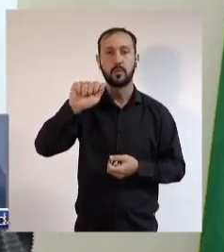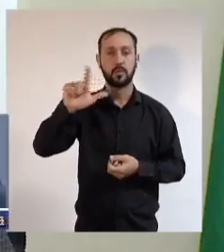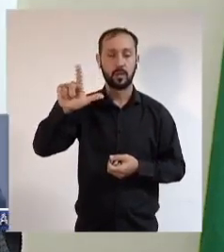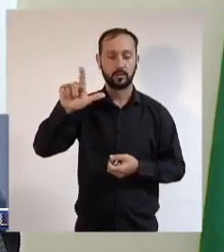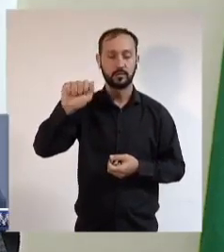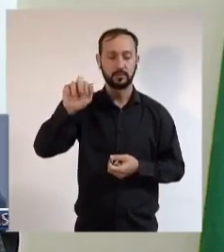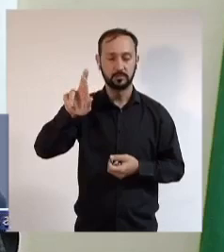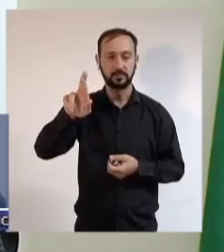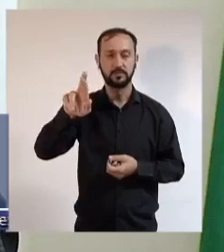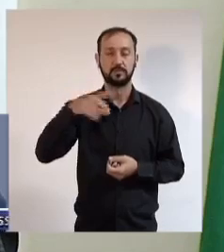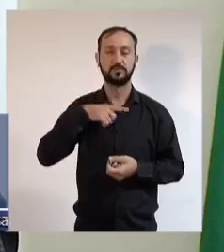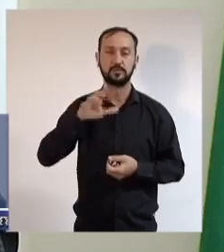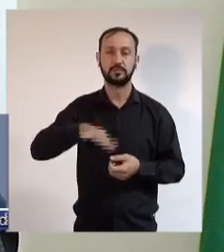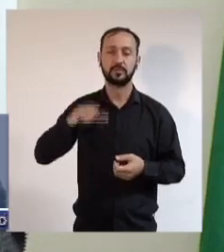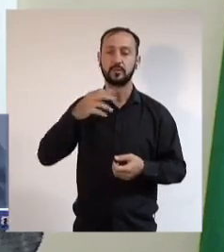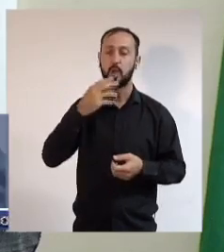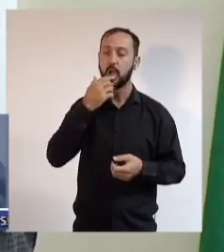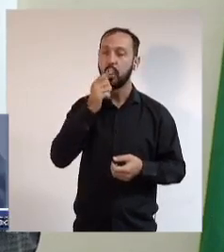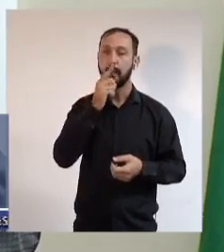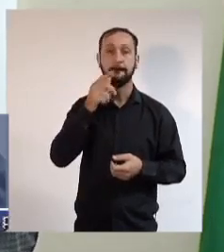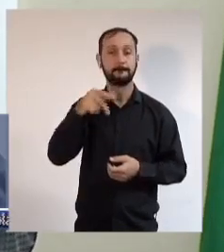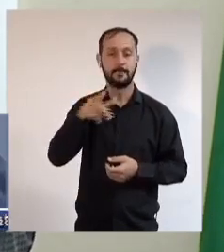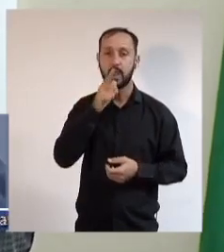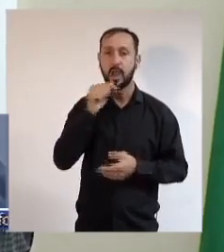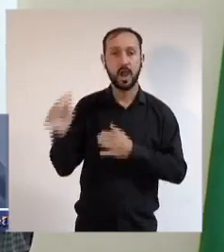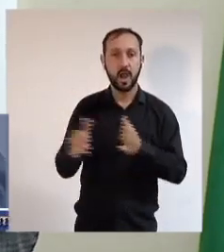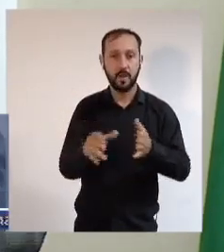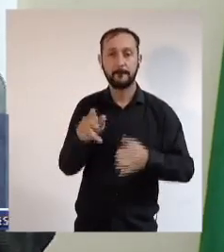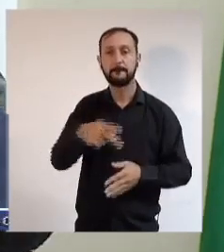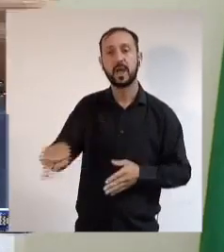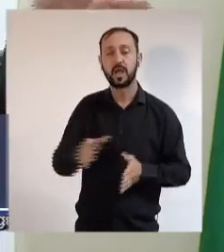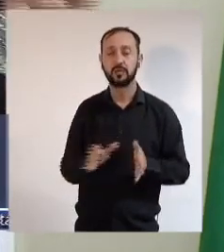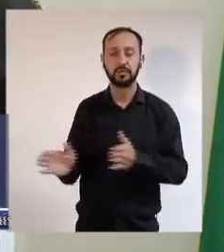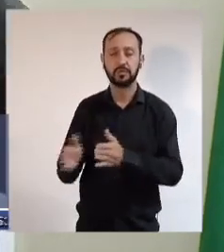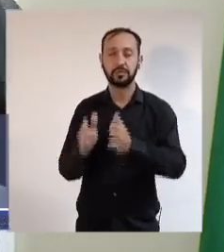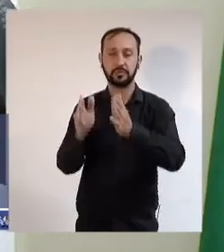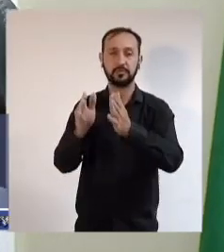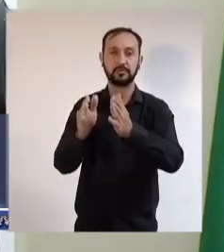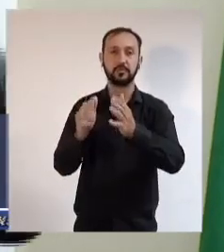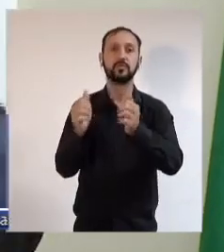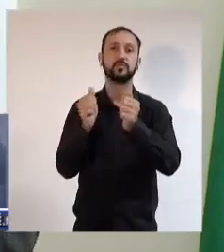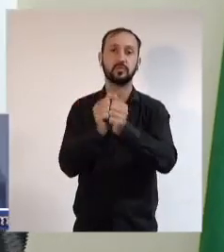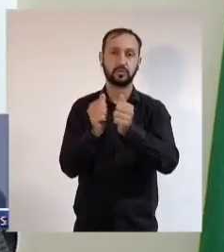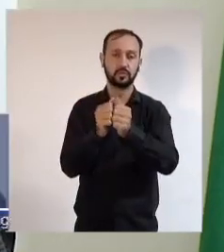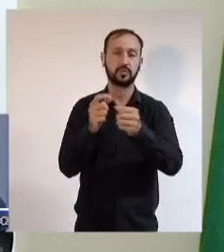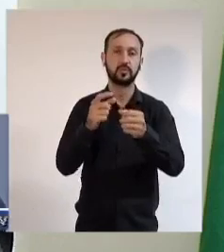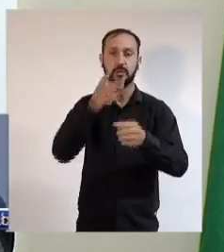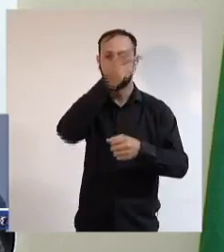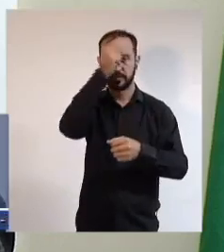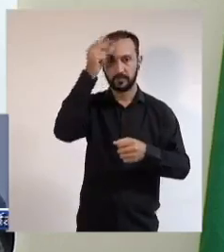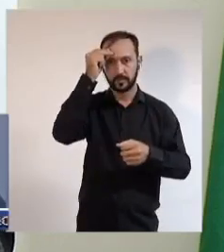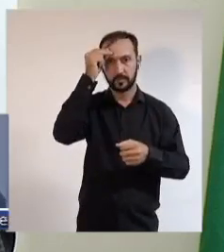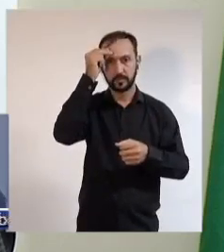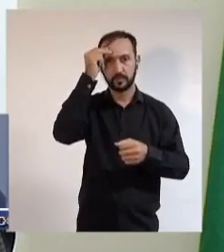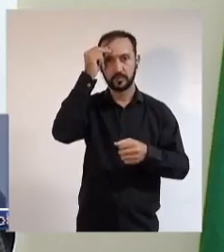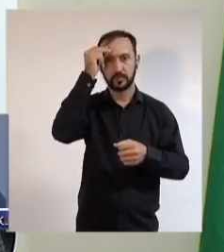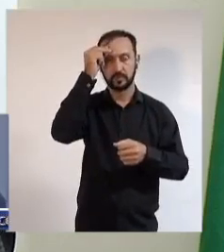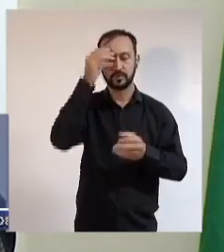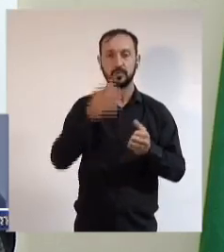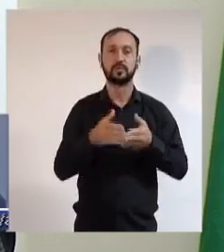né os duzentos e poucos o ano acima e no encontro com a prefeitura de corumbá ea prefeitura